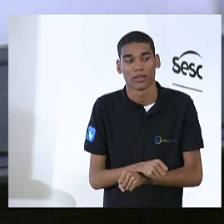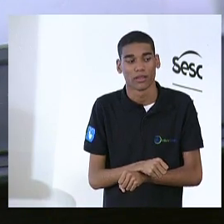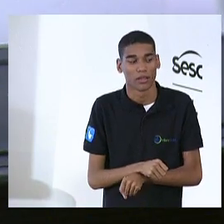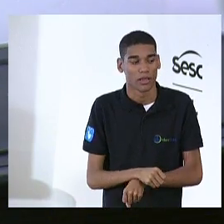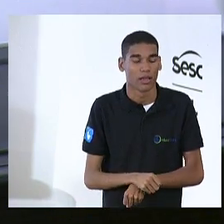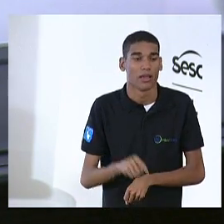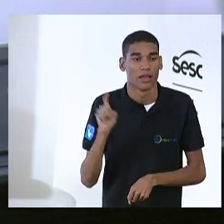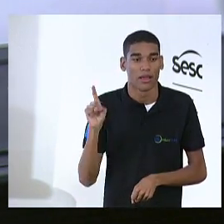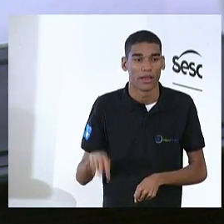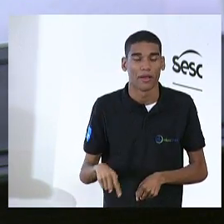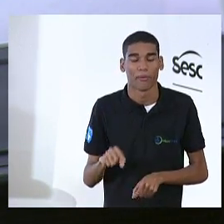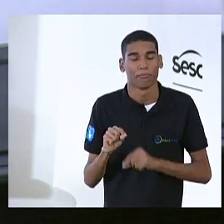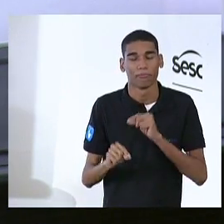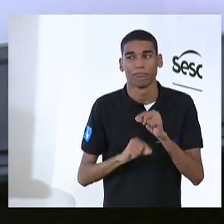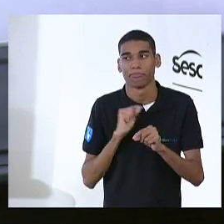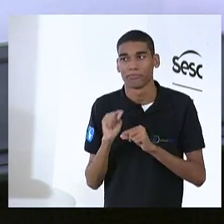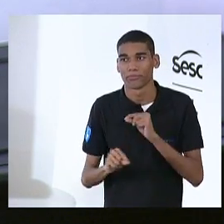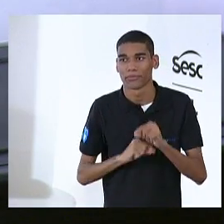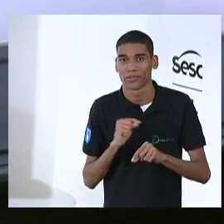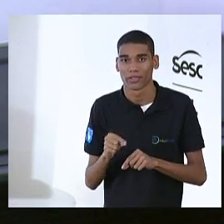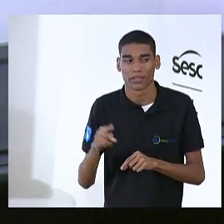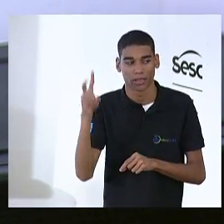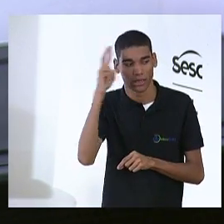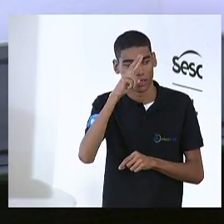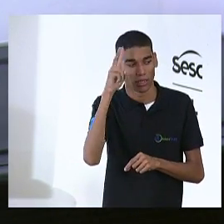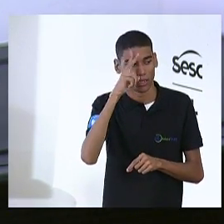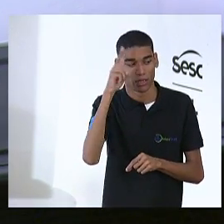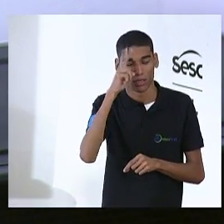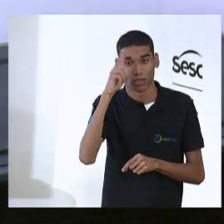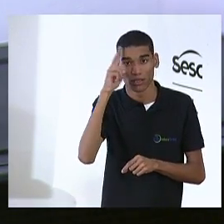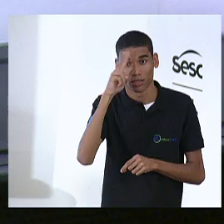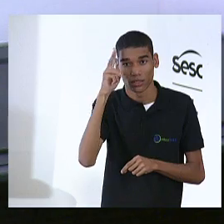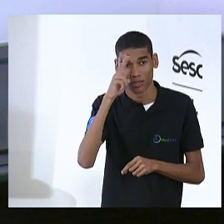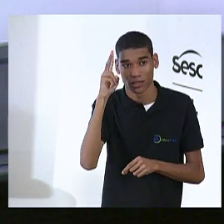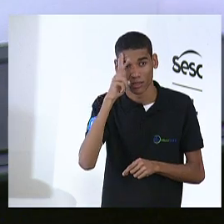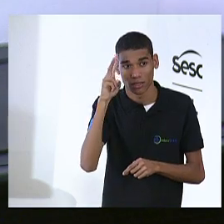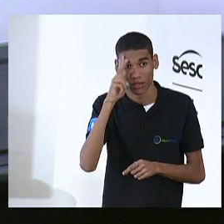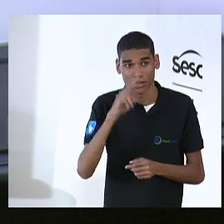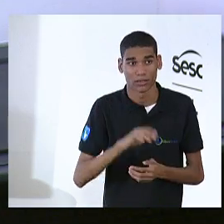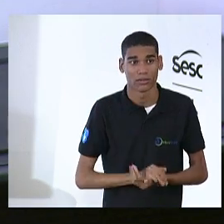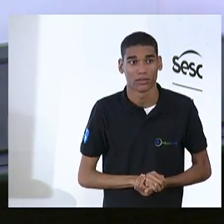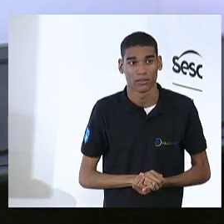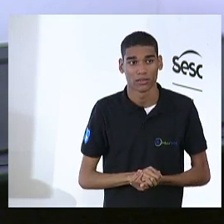é uma esfinge que os historiadores estão decifrando até hoje. É uma esfinge.